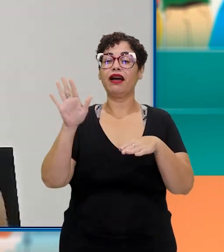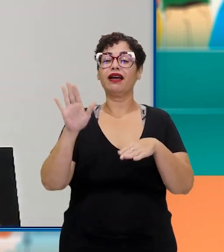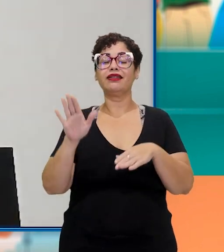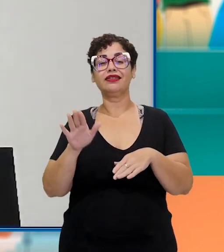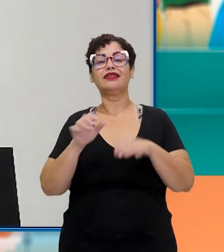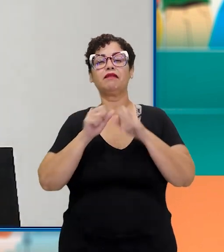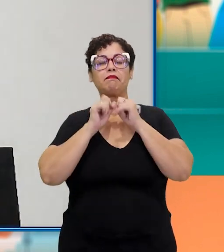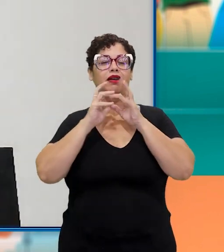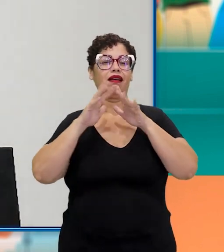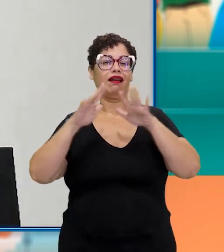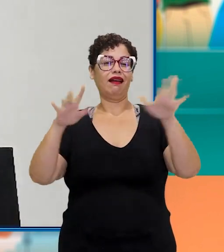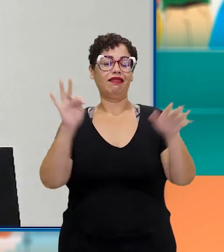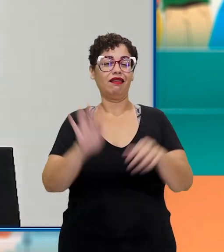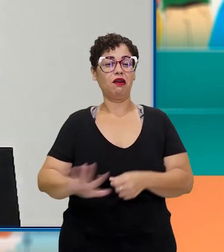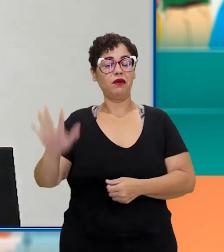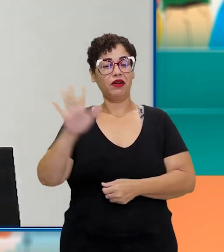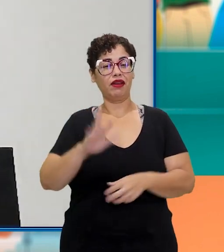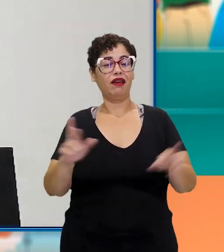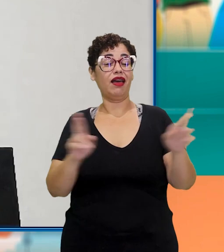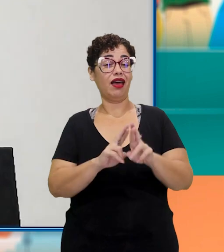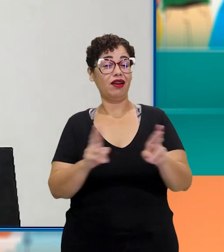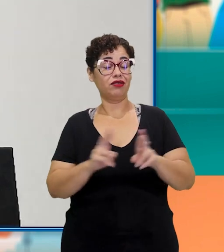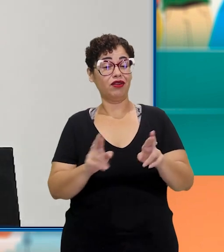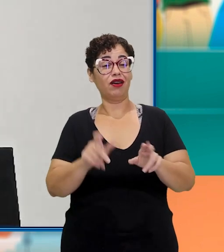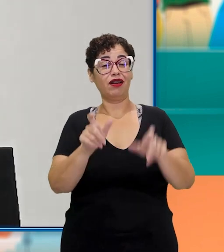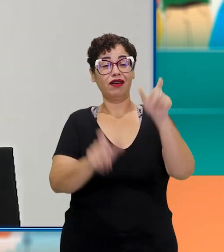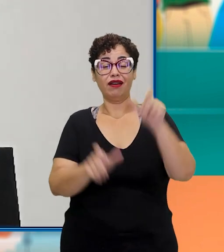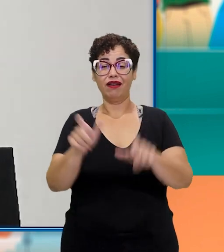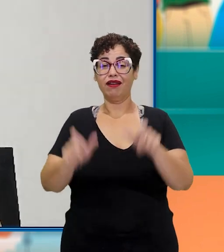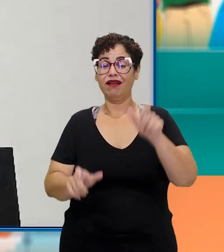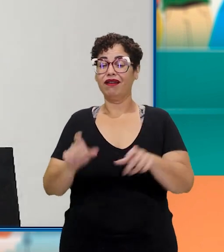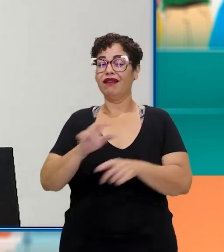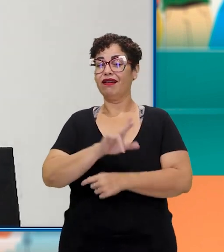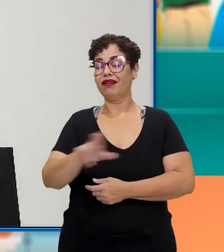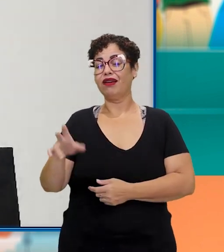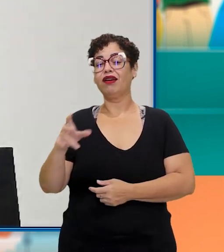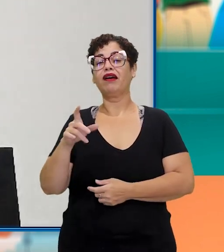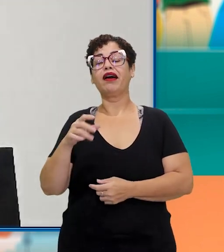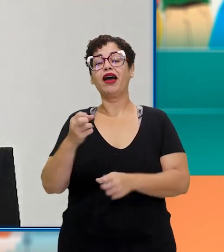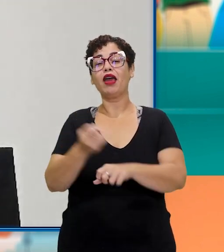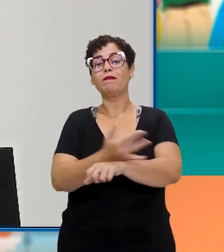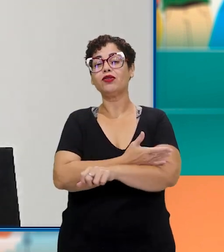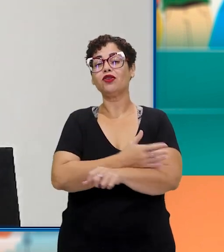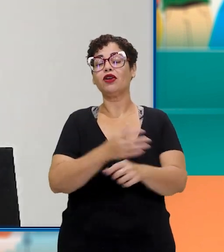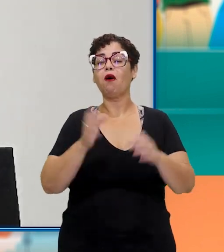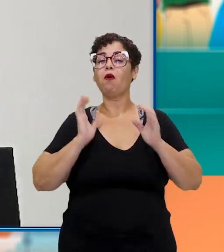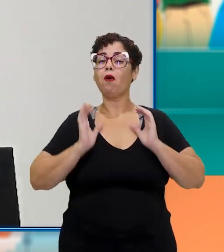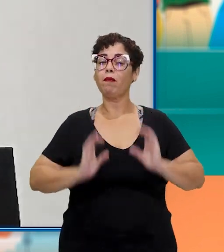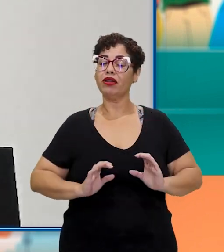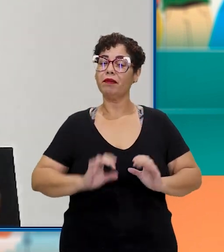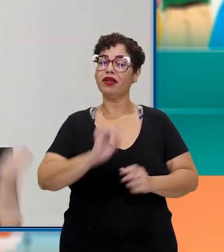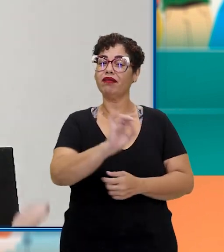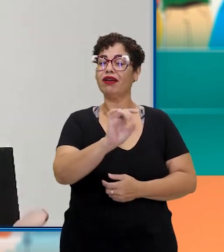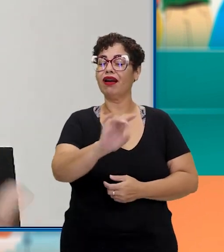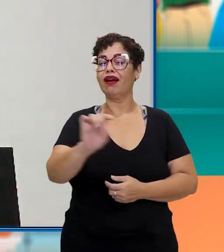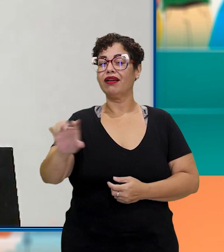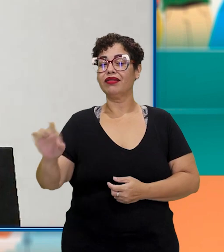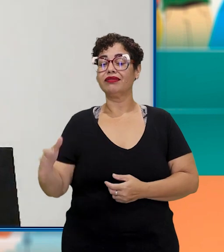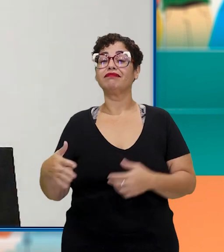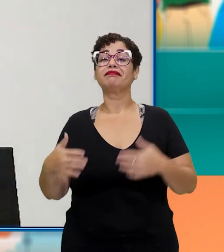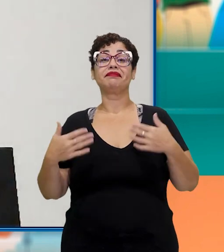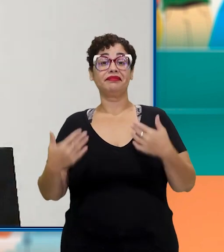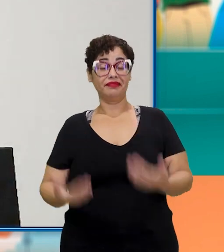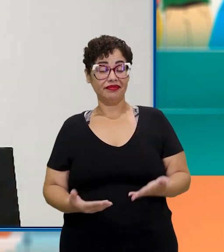no ápice. Ele expandiu essa teoria relacionando a personalidade e as inclinações emocionais e comportamentais